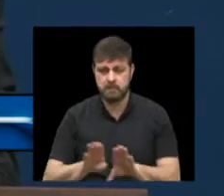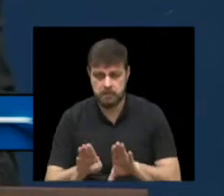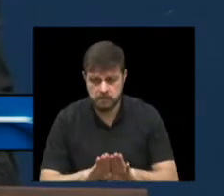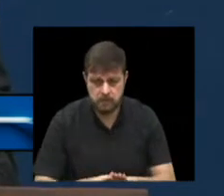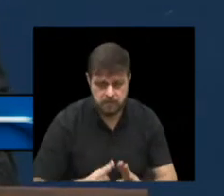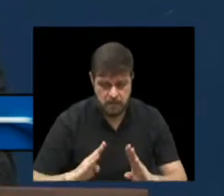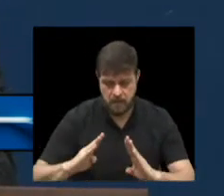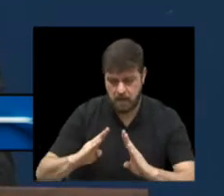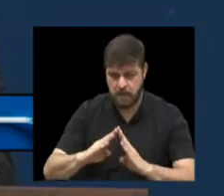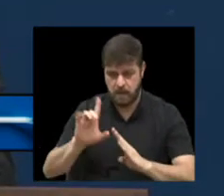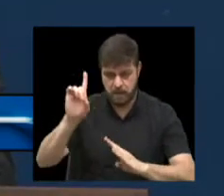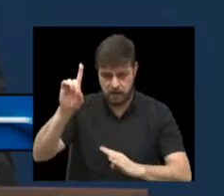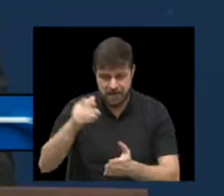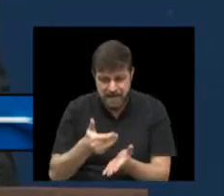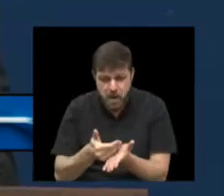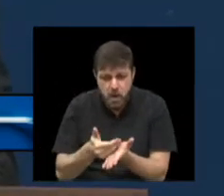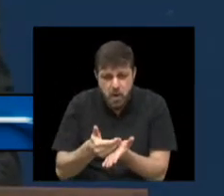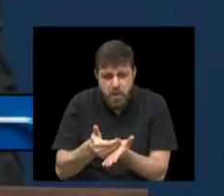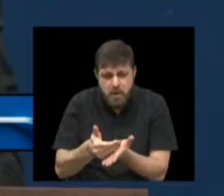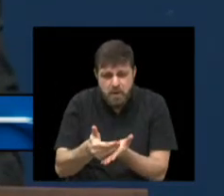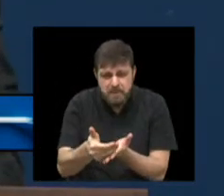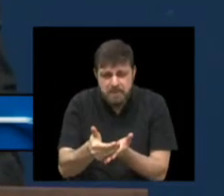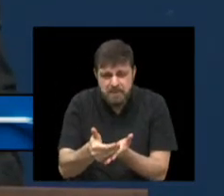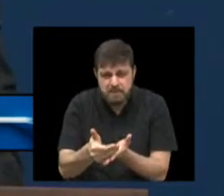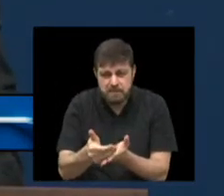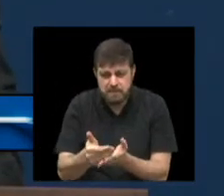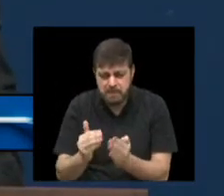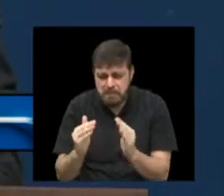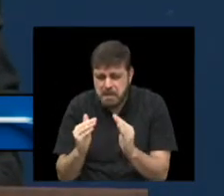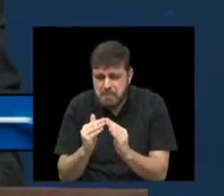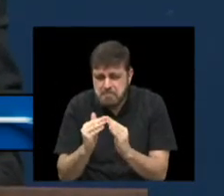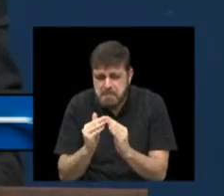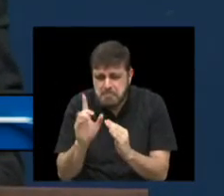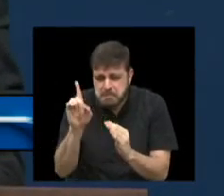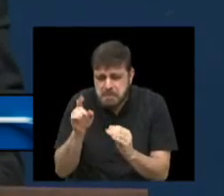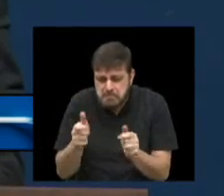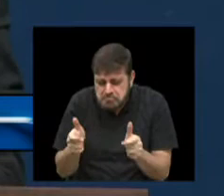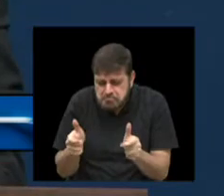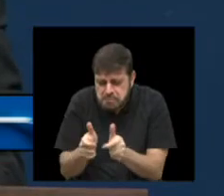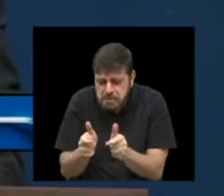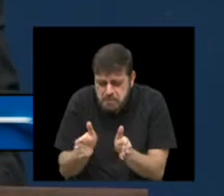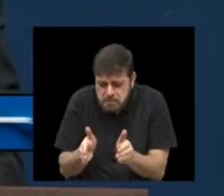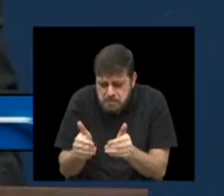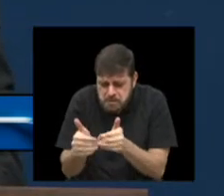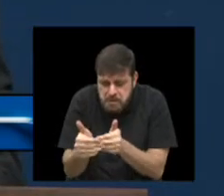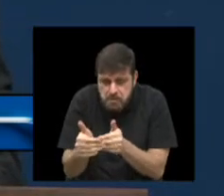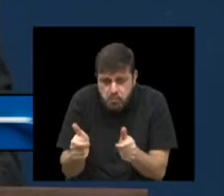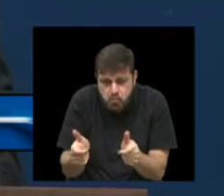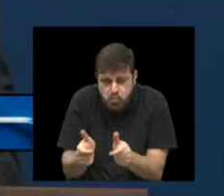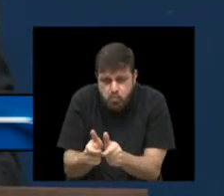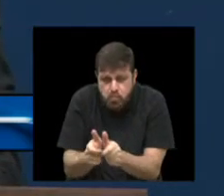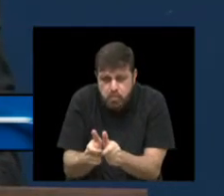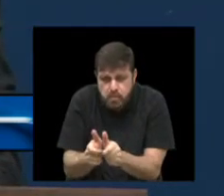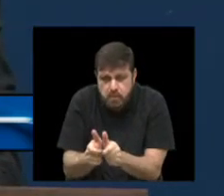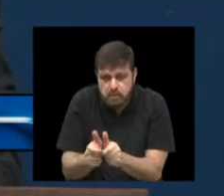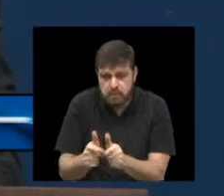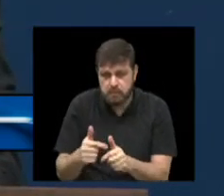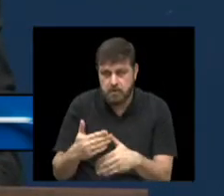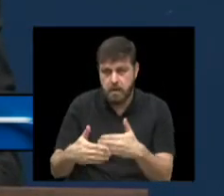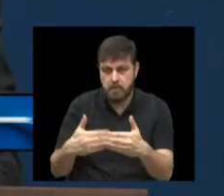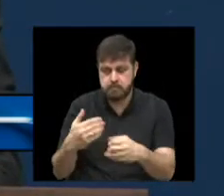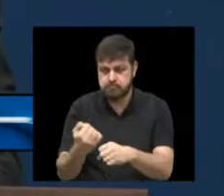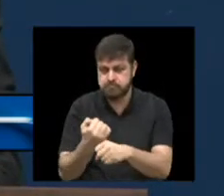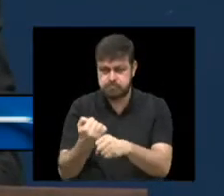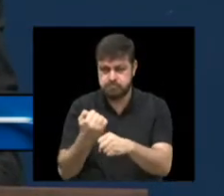igreja iniciou-se num pequeno templo, né, modesto, um salão pequenino, até transformar-se na